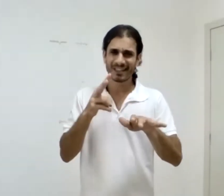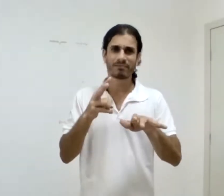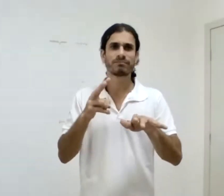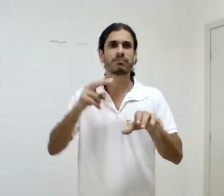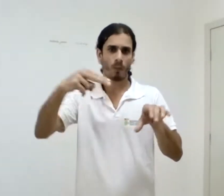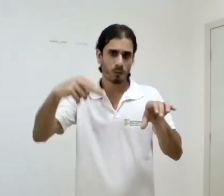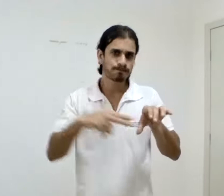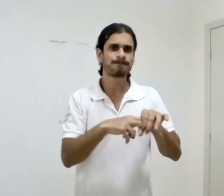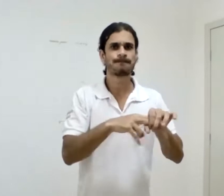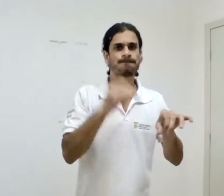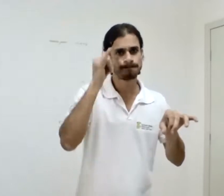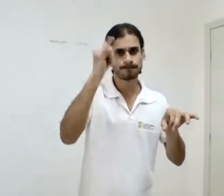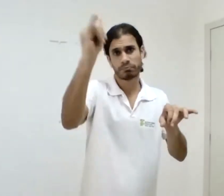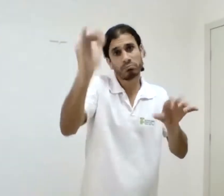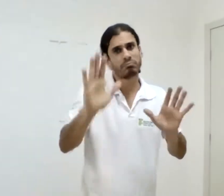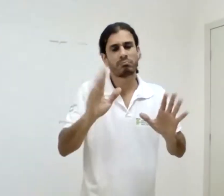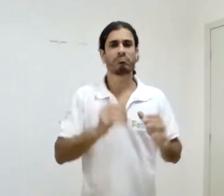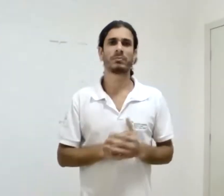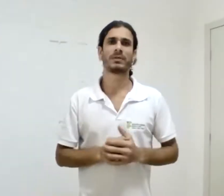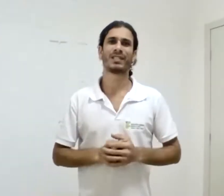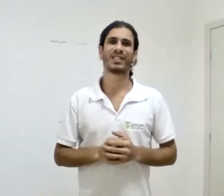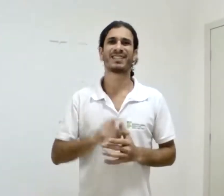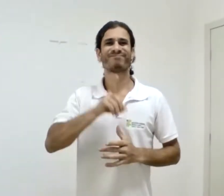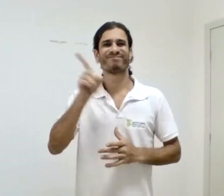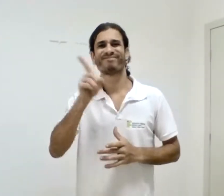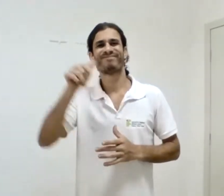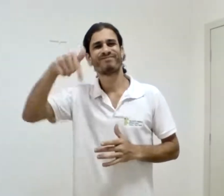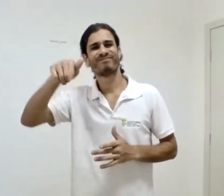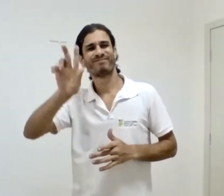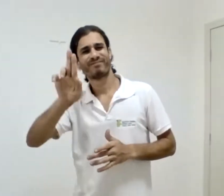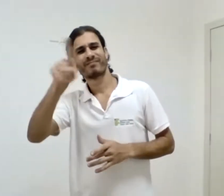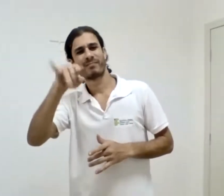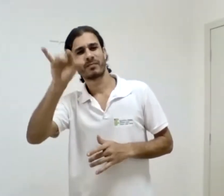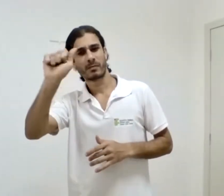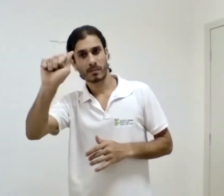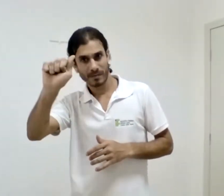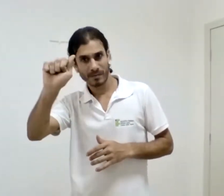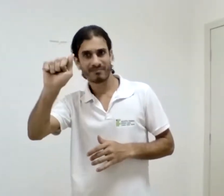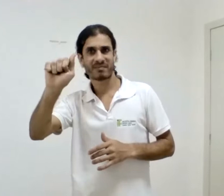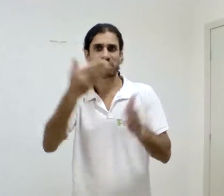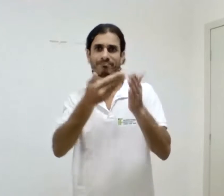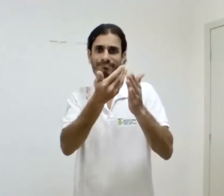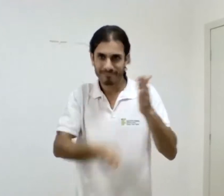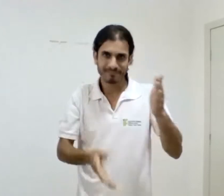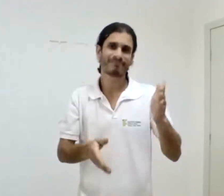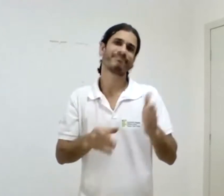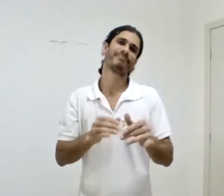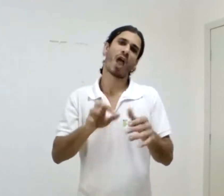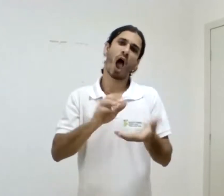Então foi isso mesmo que aconteceu, Denise. Vou mandar uma mensagenzinha. Uma mensagem aqui para ela no WhatsApp. Só